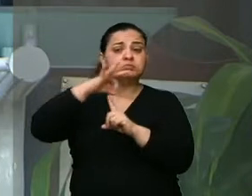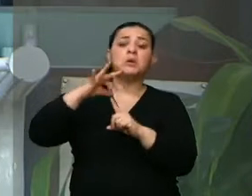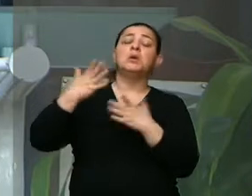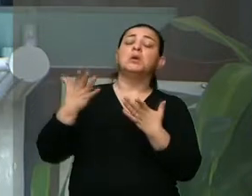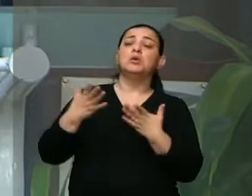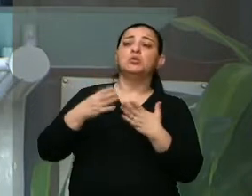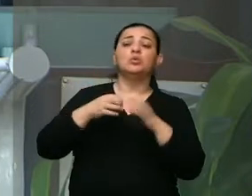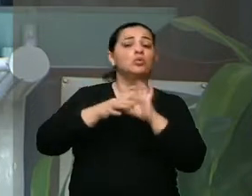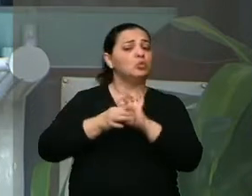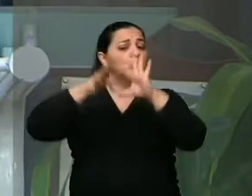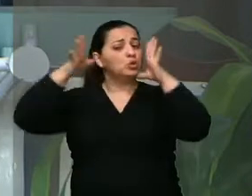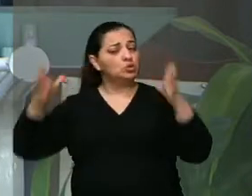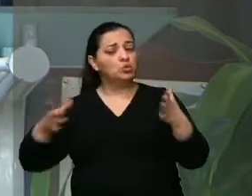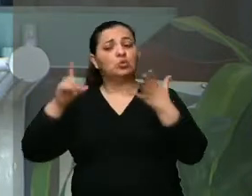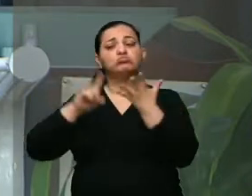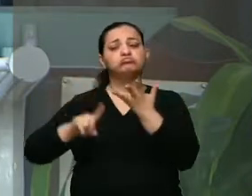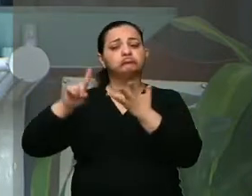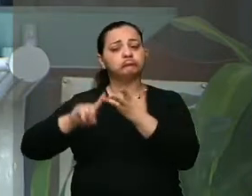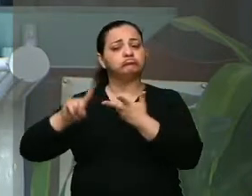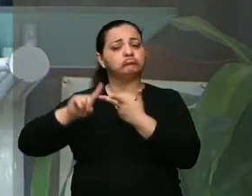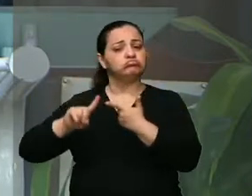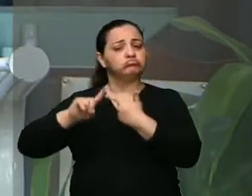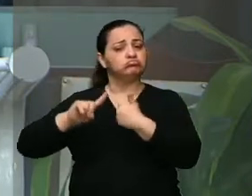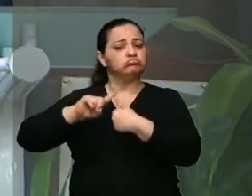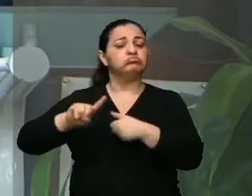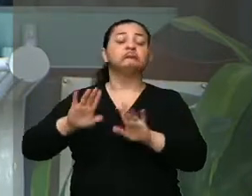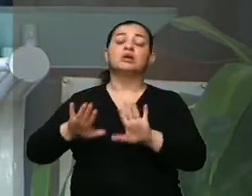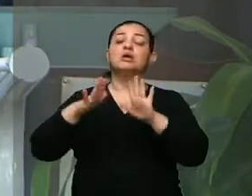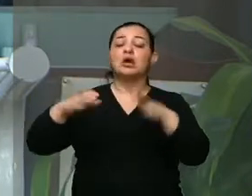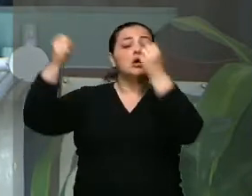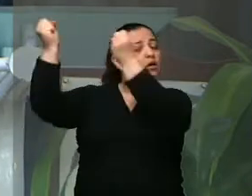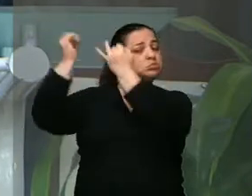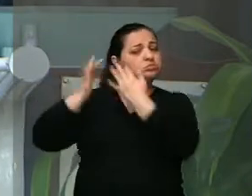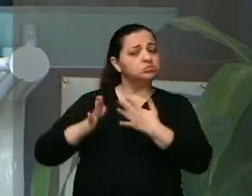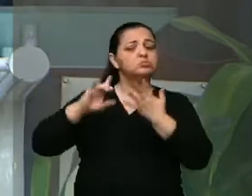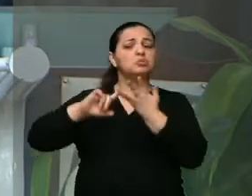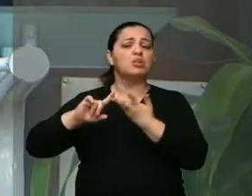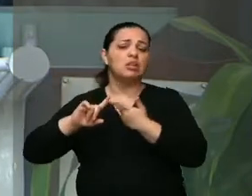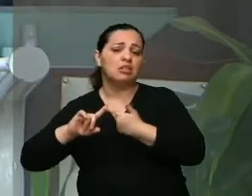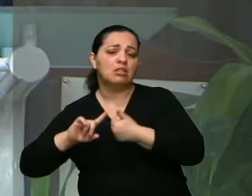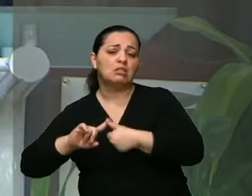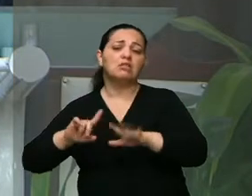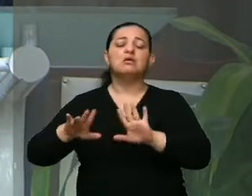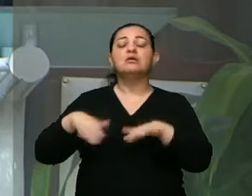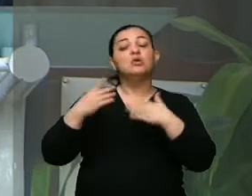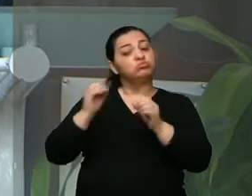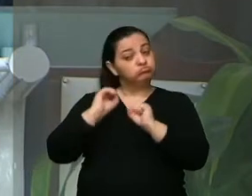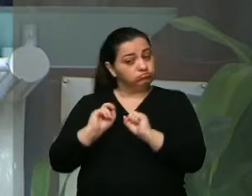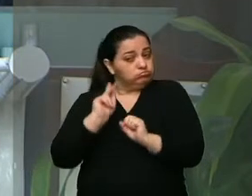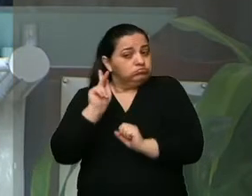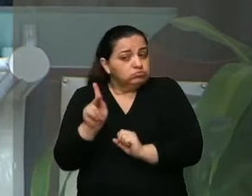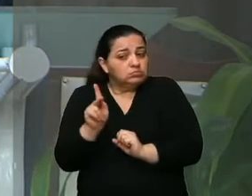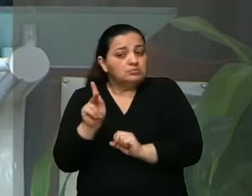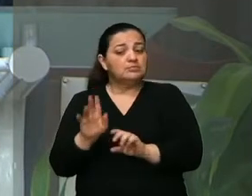me libertou disso me libertou daquilo me abençoou nisso ou naquilo tudo bem